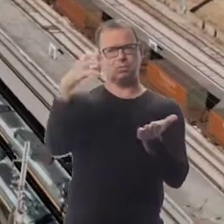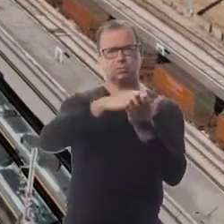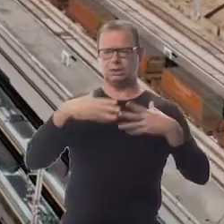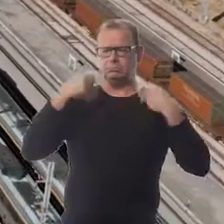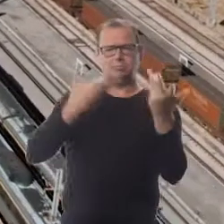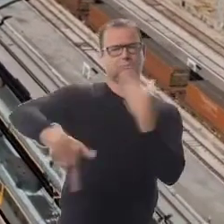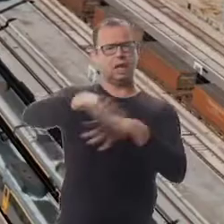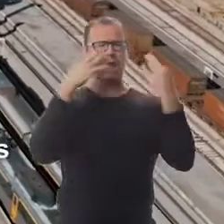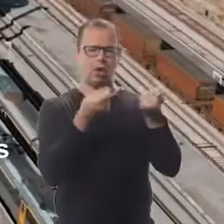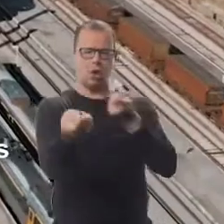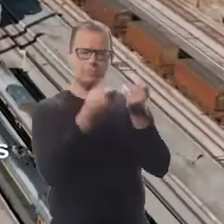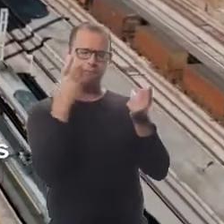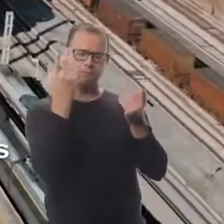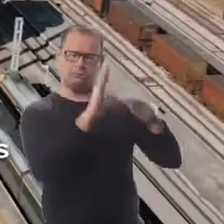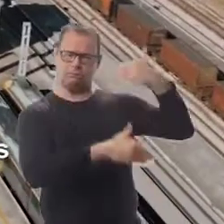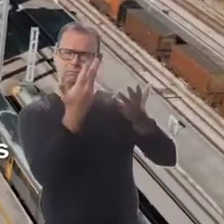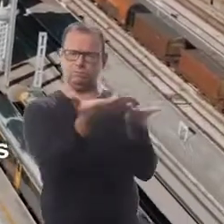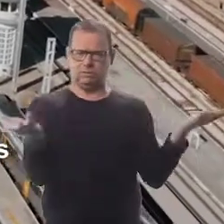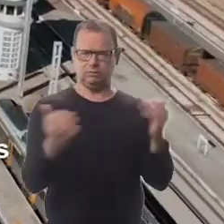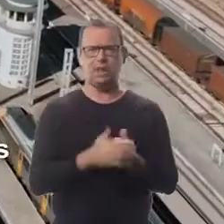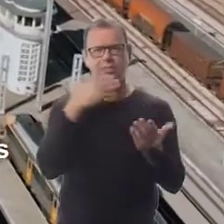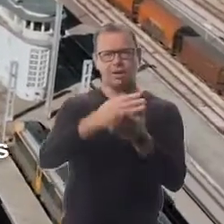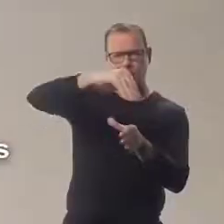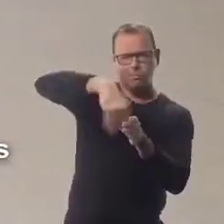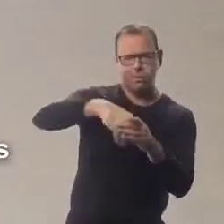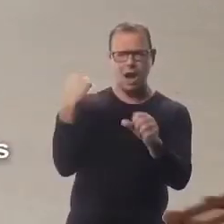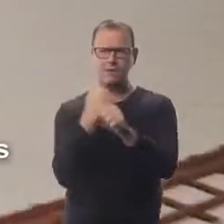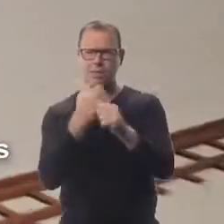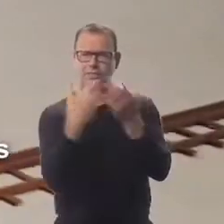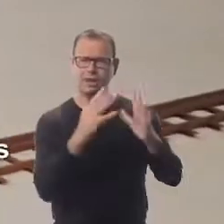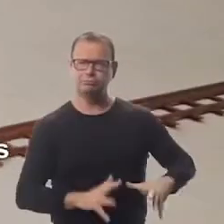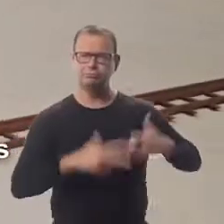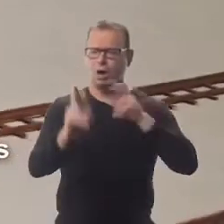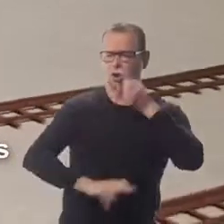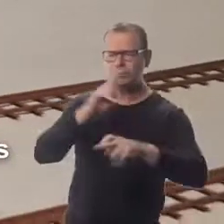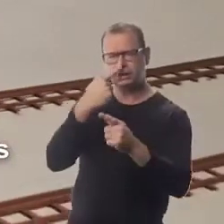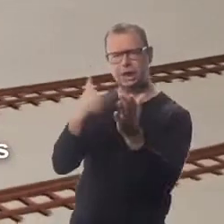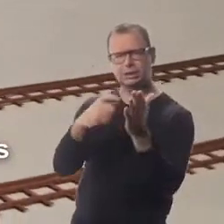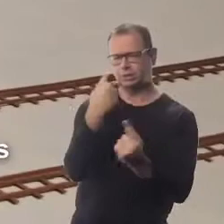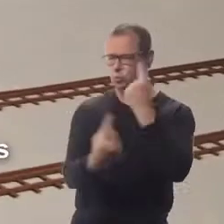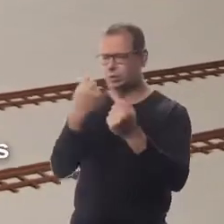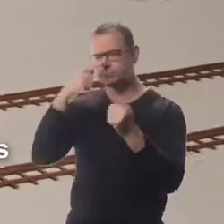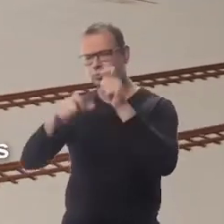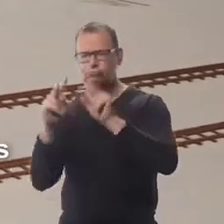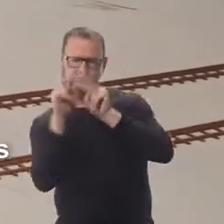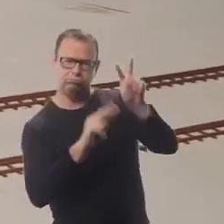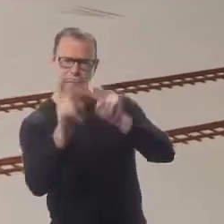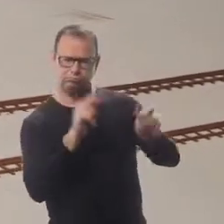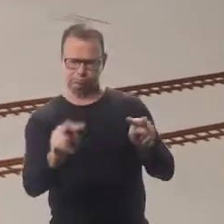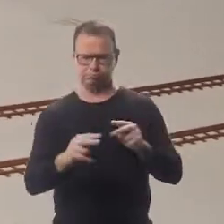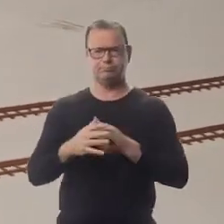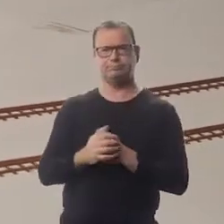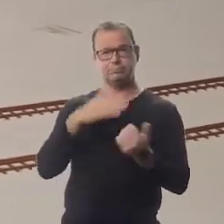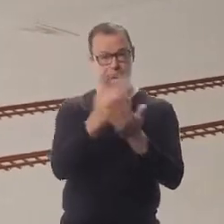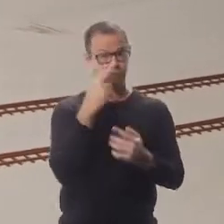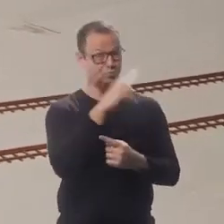de um organismo vivo. Os conteúdos e as atividades são desenvolvidos para responder às necessidades e expectativas de cada visitante. Este